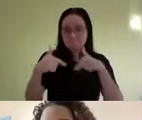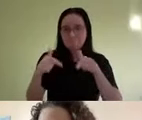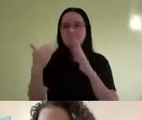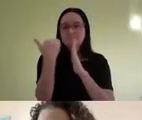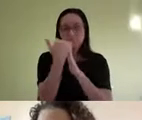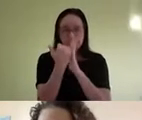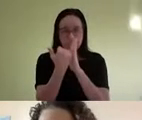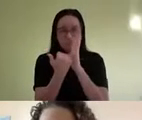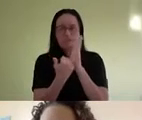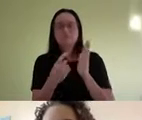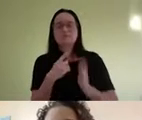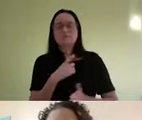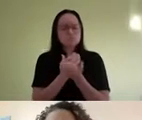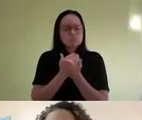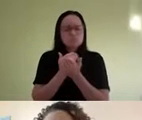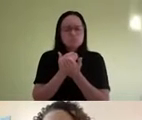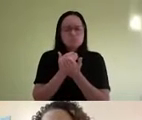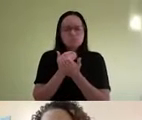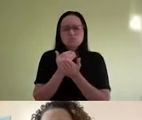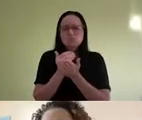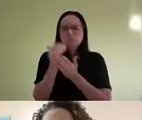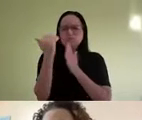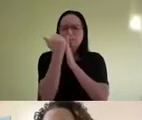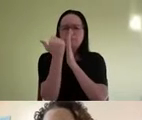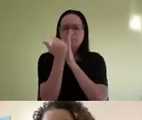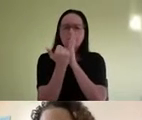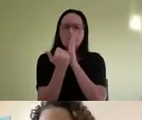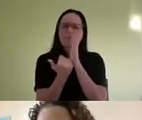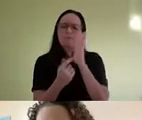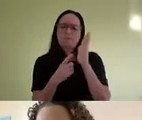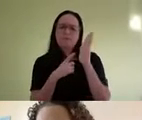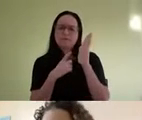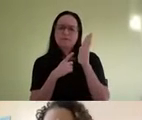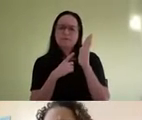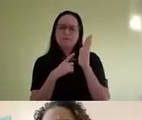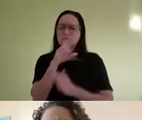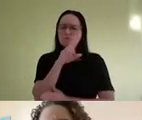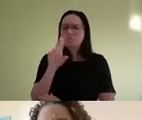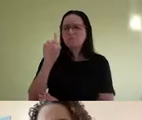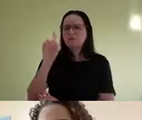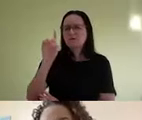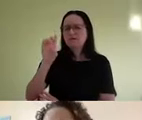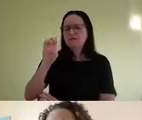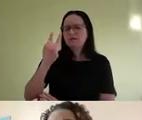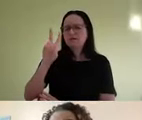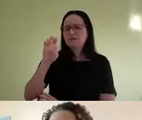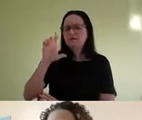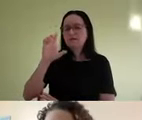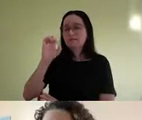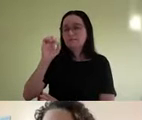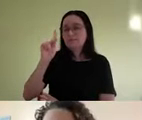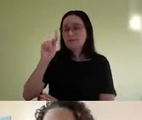comecei como programadora júnior, desenvolvedor, hoje a gente fala developer, desenvolvedor, então a gente fala, hoje tem algumas